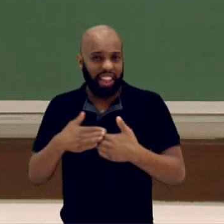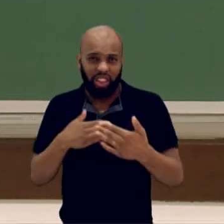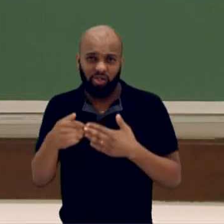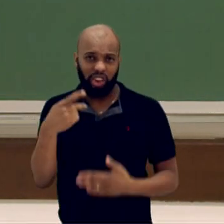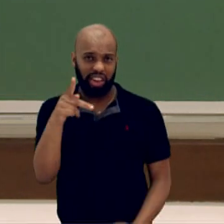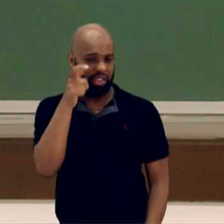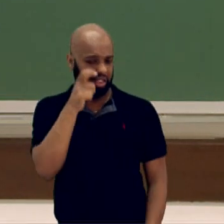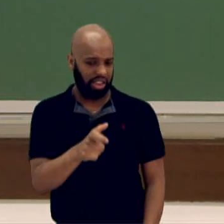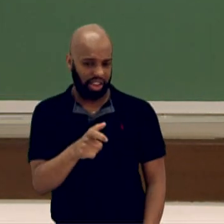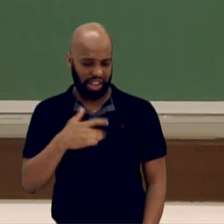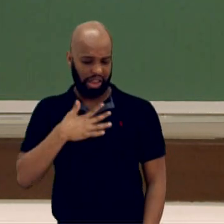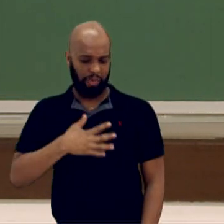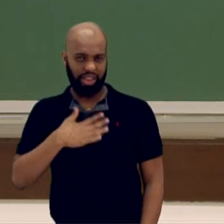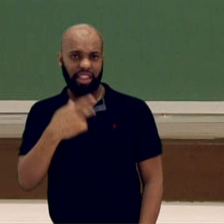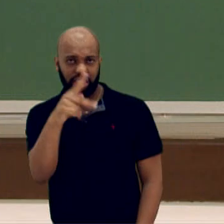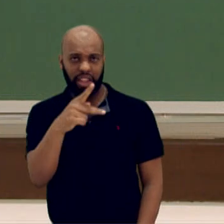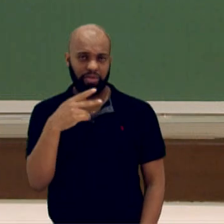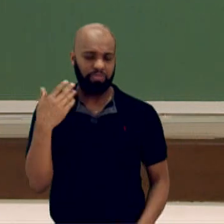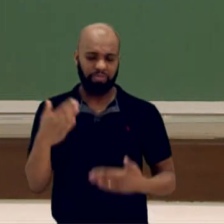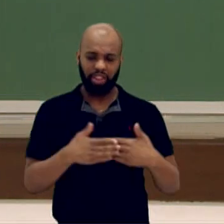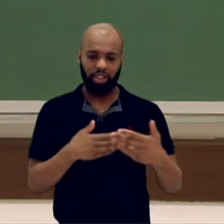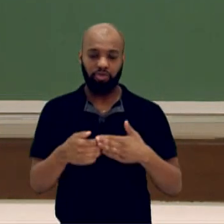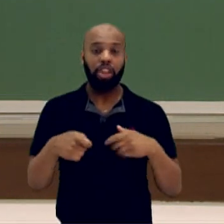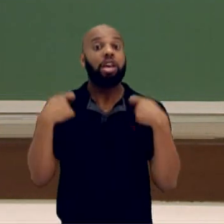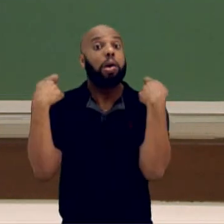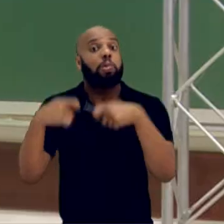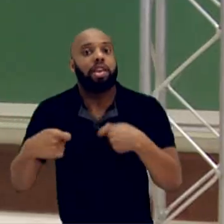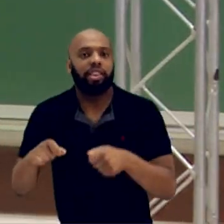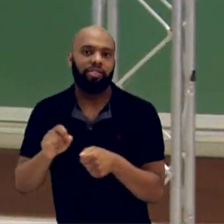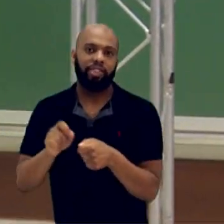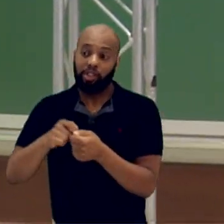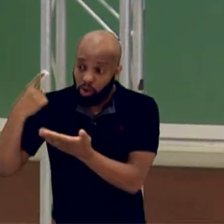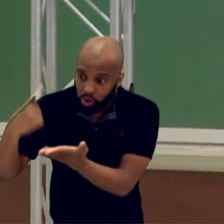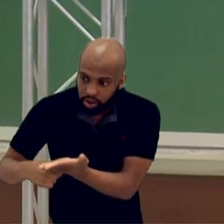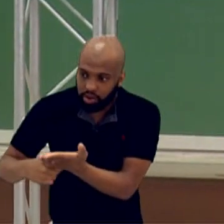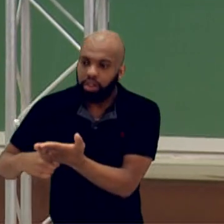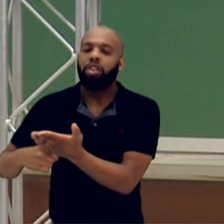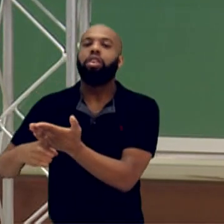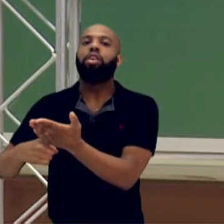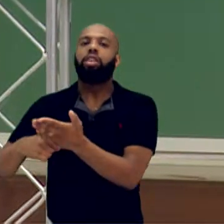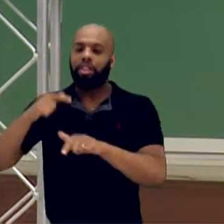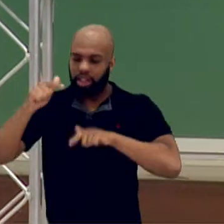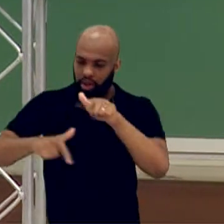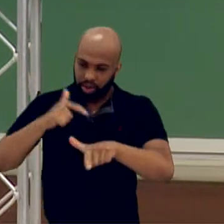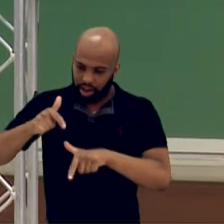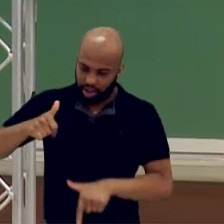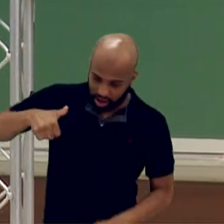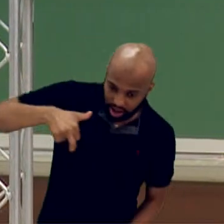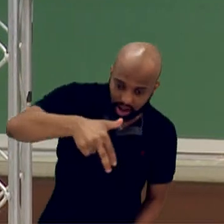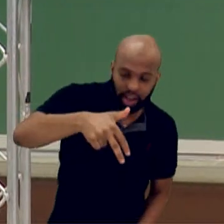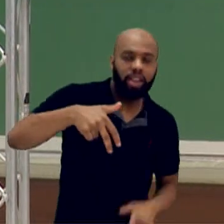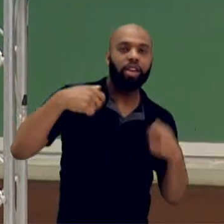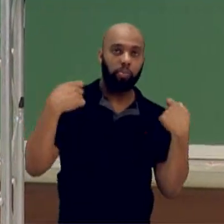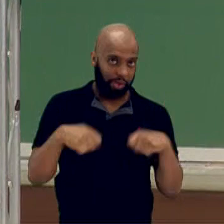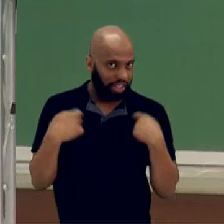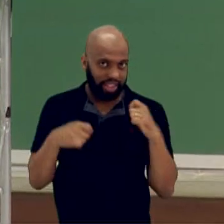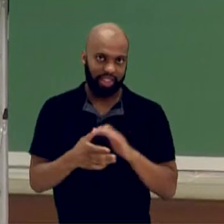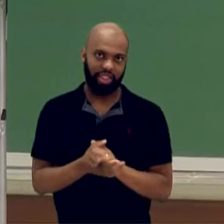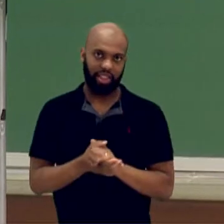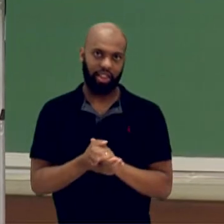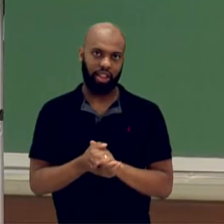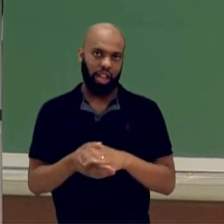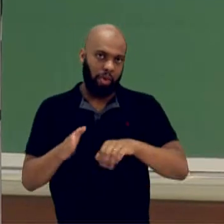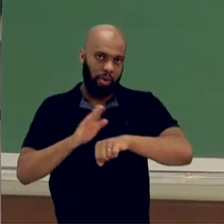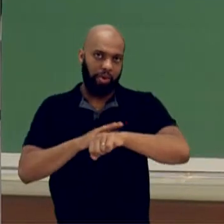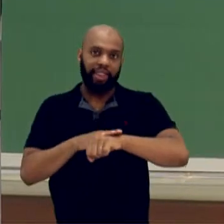que te causa prazer, importa o que deve ser feito. Marcou um compromisso, tem que sair para trabalhar, ou para, né, quando voltarmos a ter